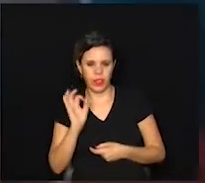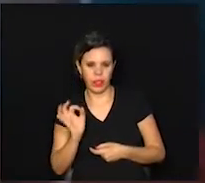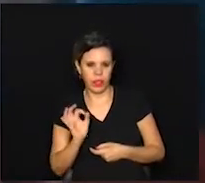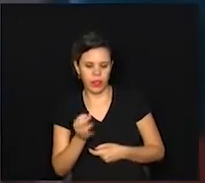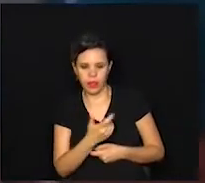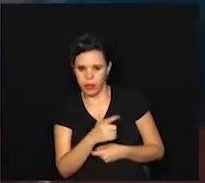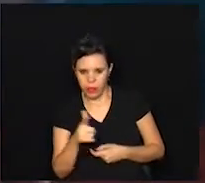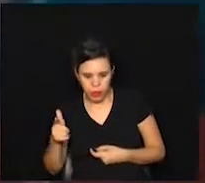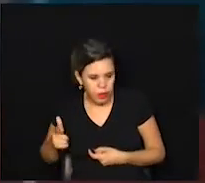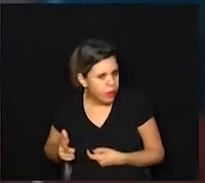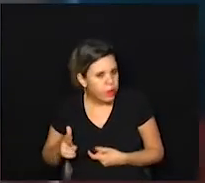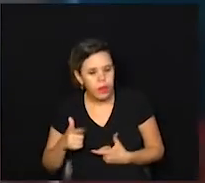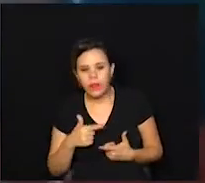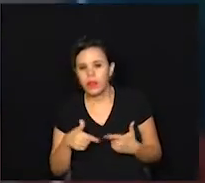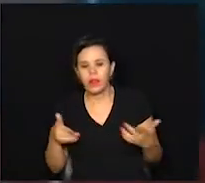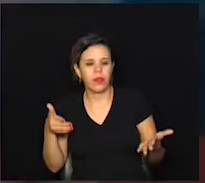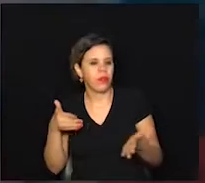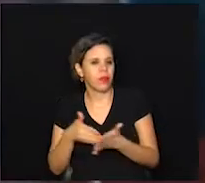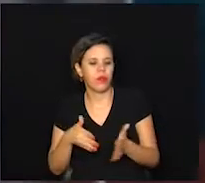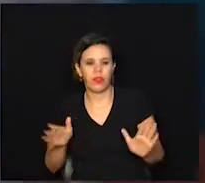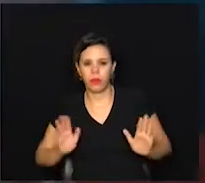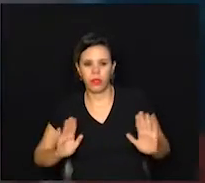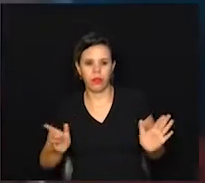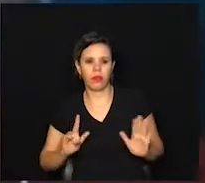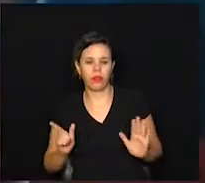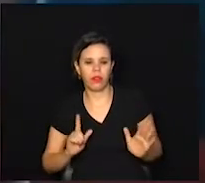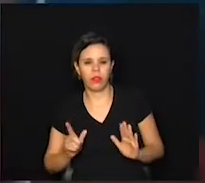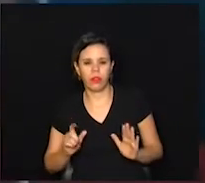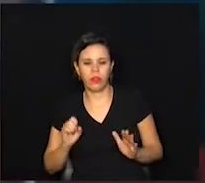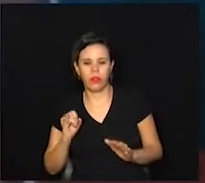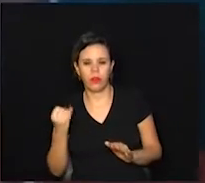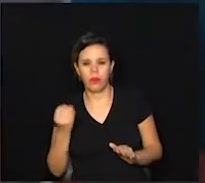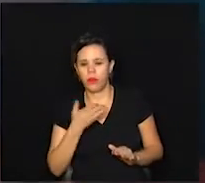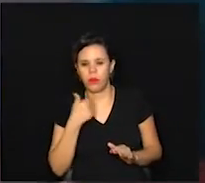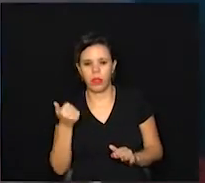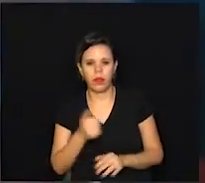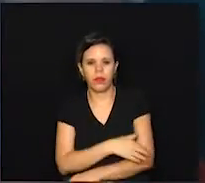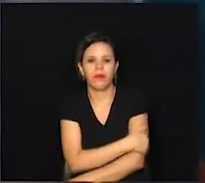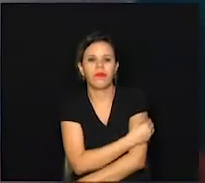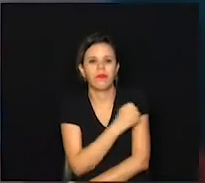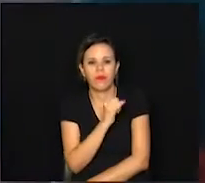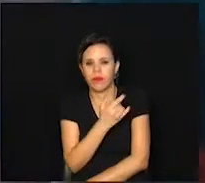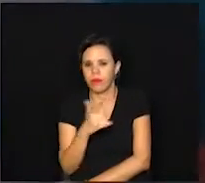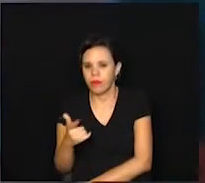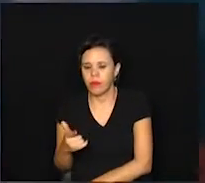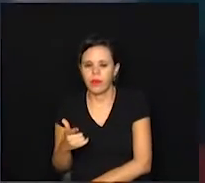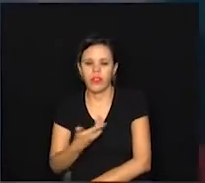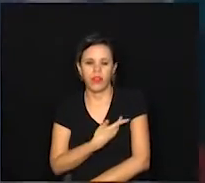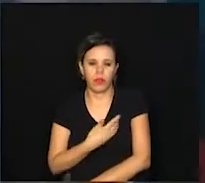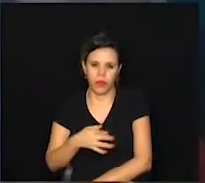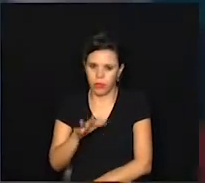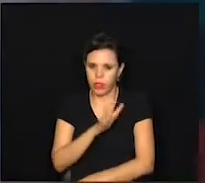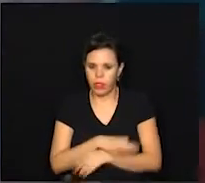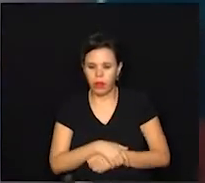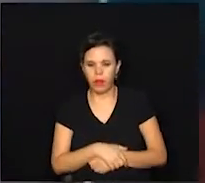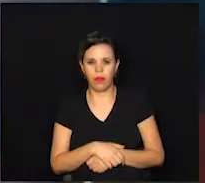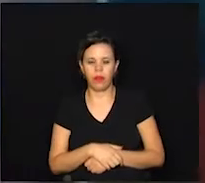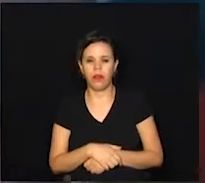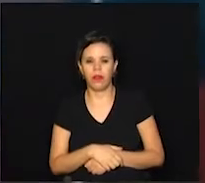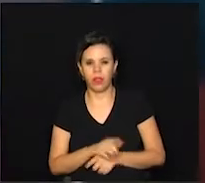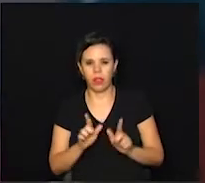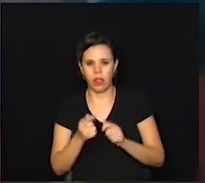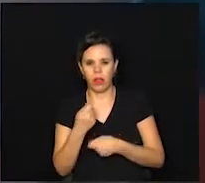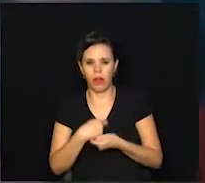haja um impedimento. Claro que seria muito melhor se nós não tivéssemos no governo federal uma